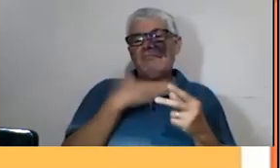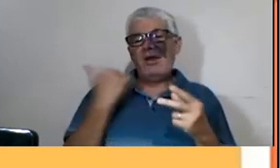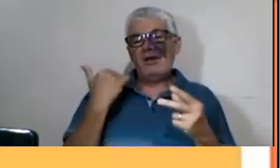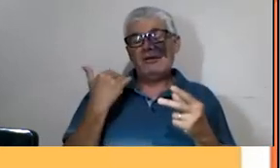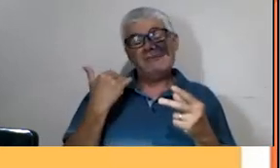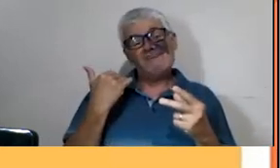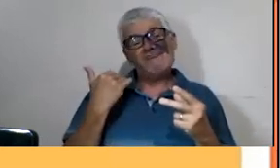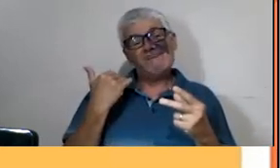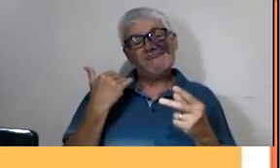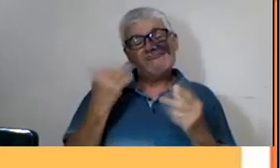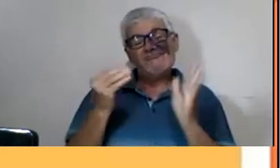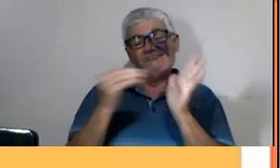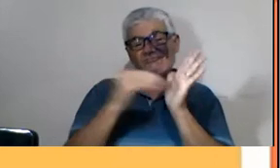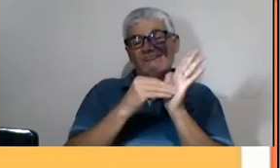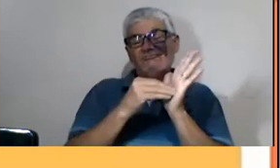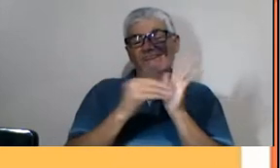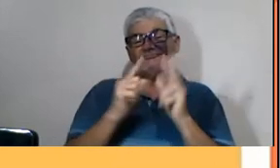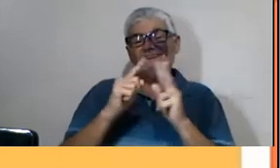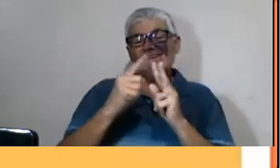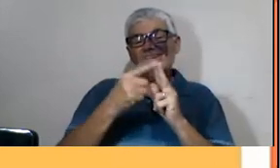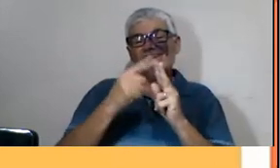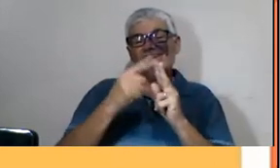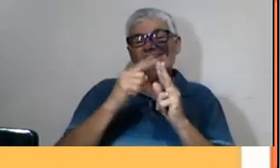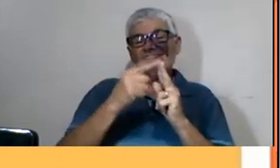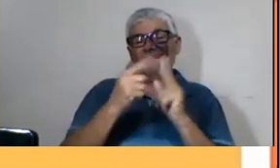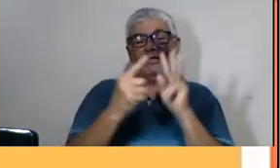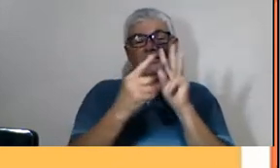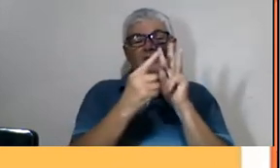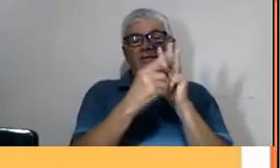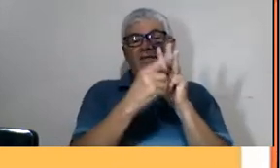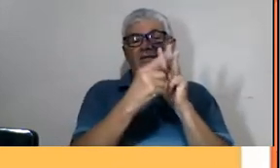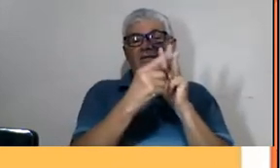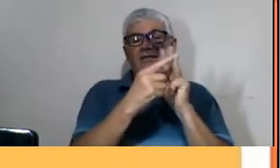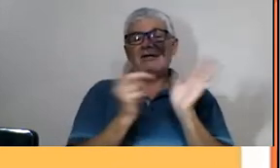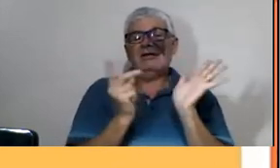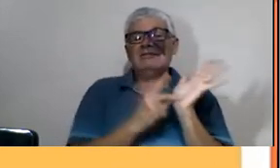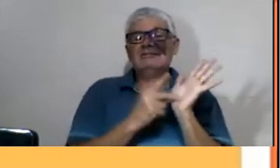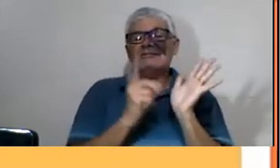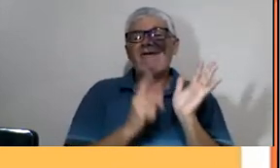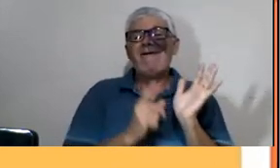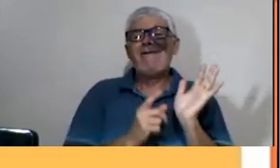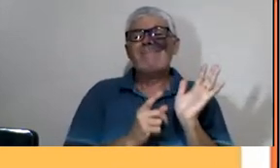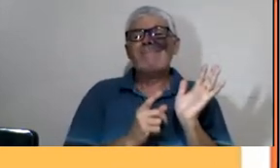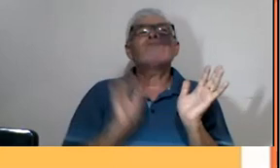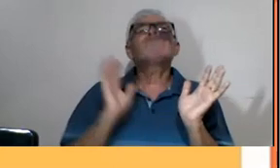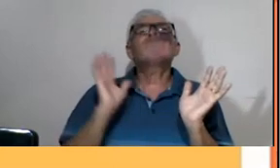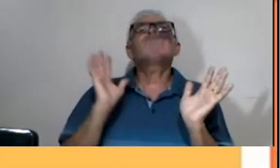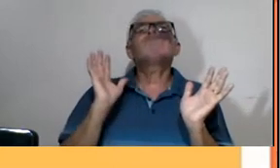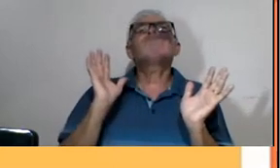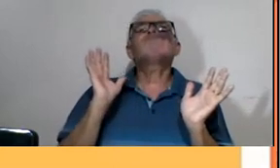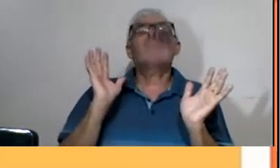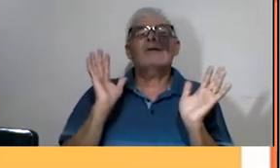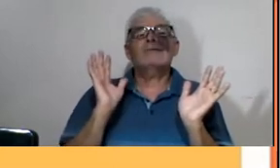O livro de Ageu, ele está entre Sofonias e Zacarias, lá, quem quiser achar na Bíblia.